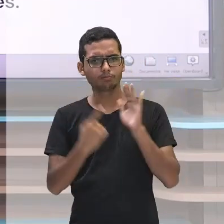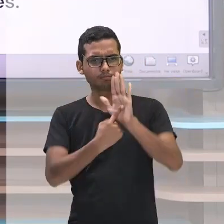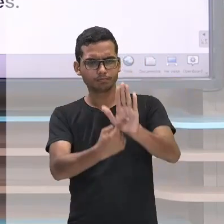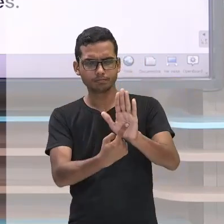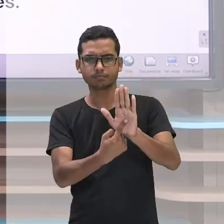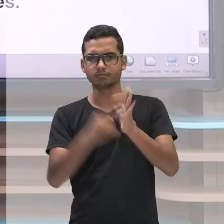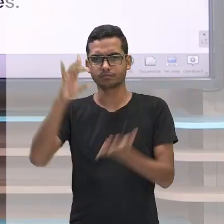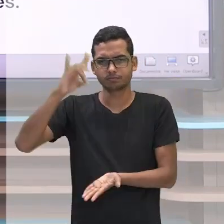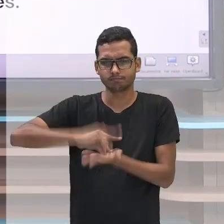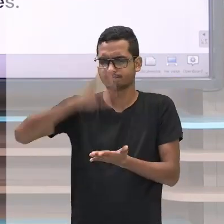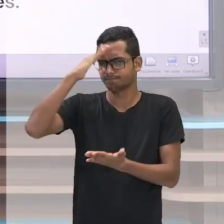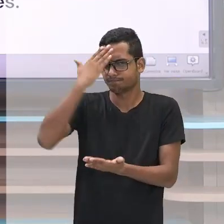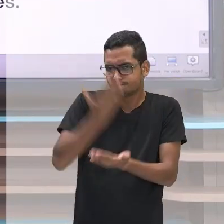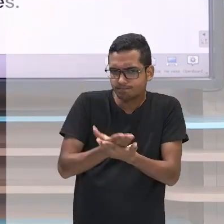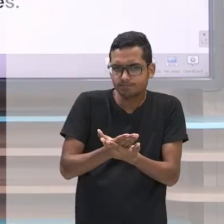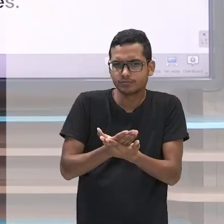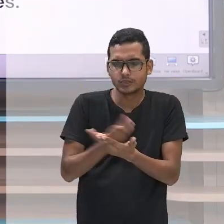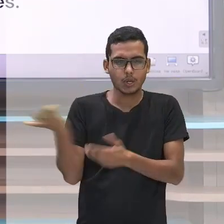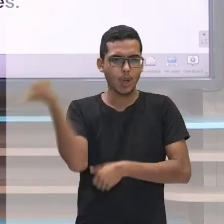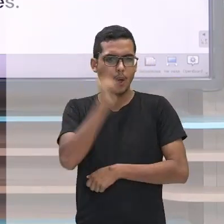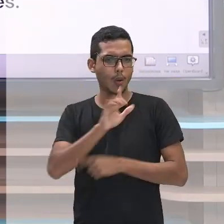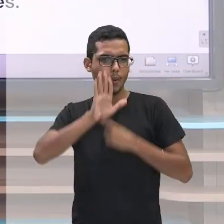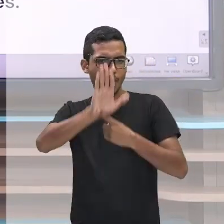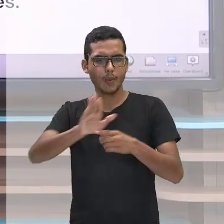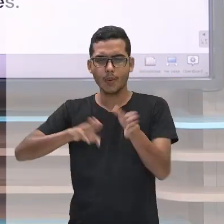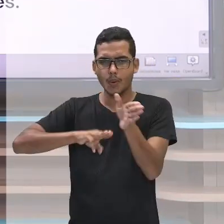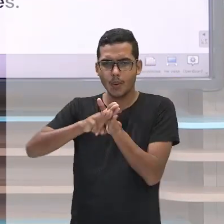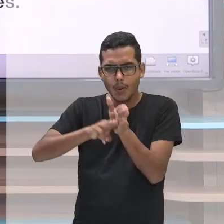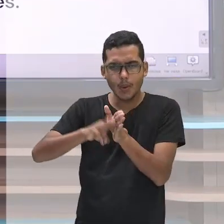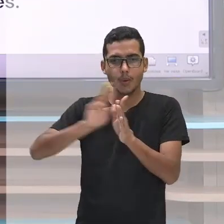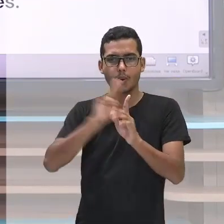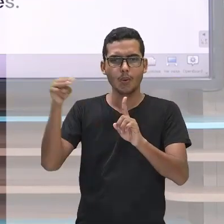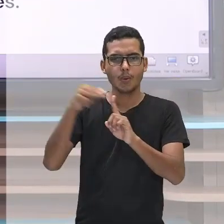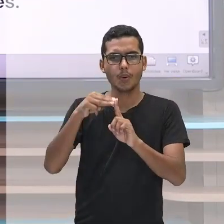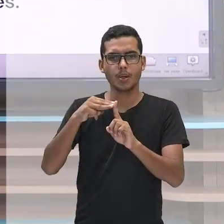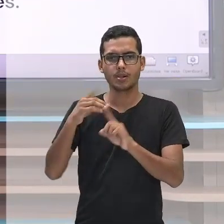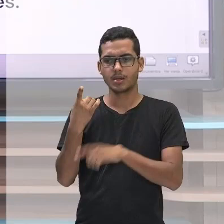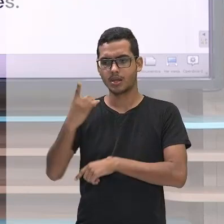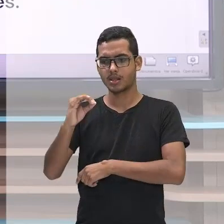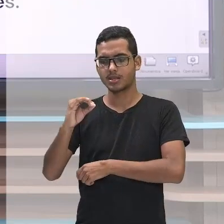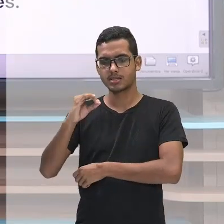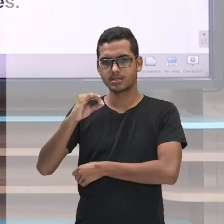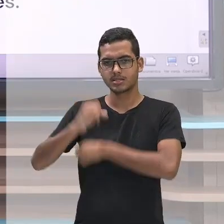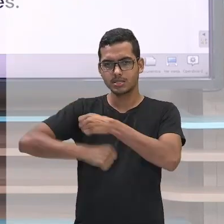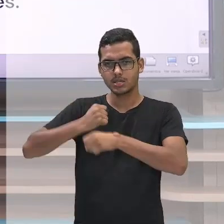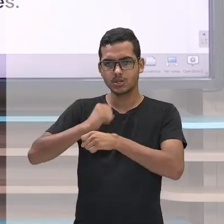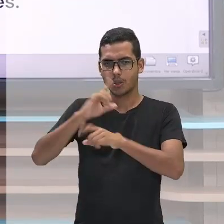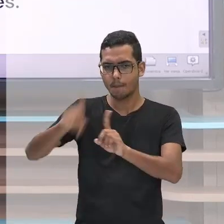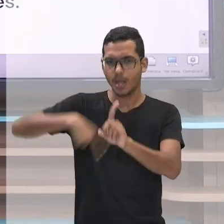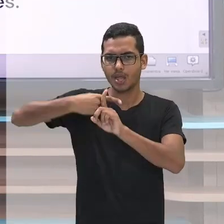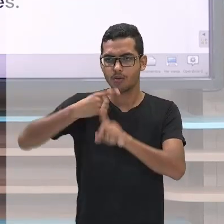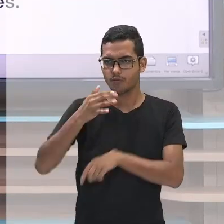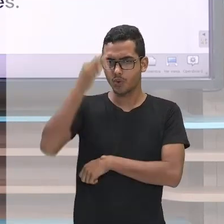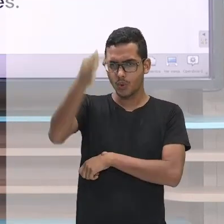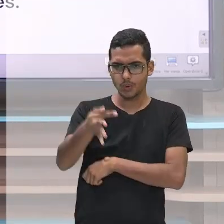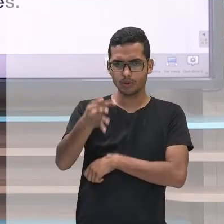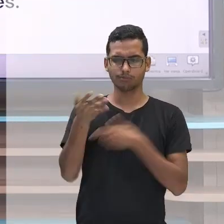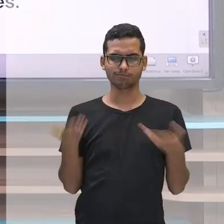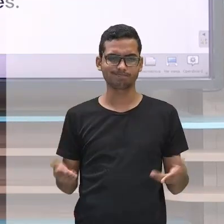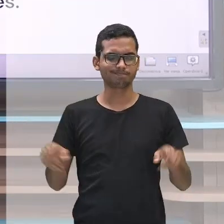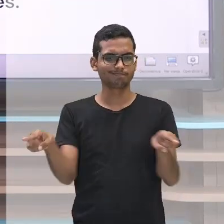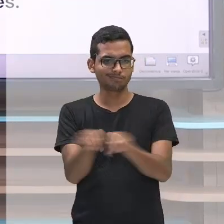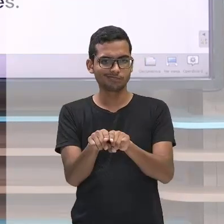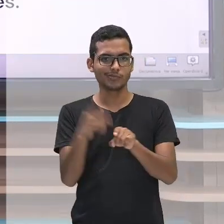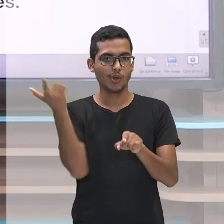demonstrar confiável para eu traçar metas para mais 10 anos, mais para frente? Então, tudo isso aí que a